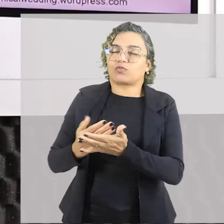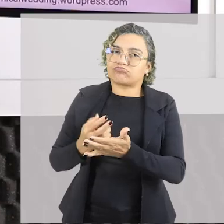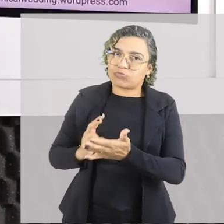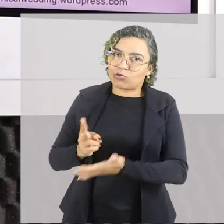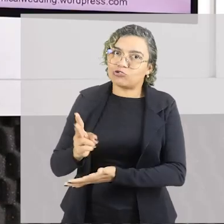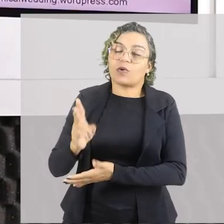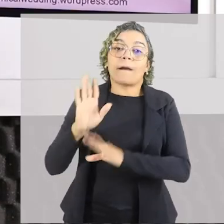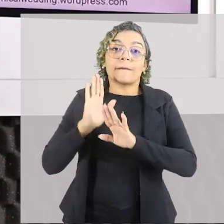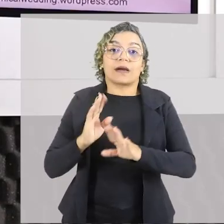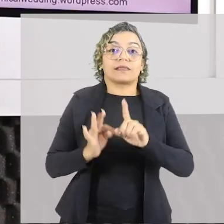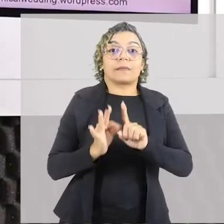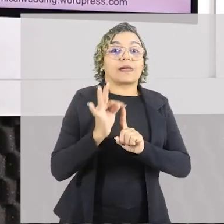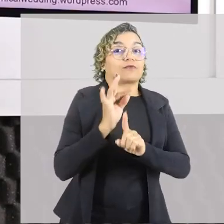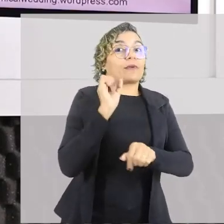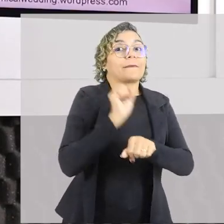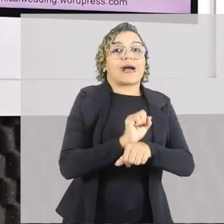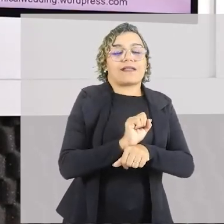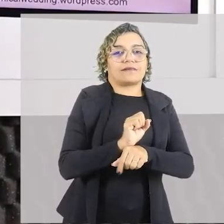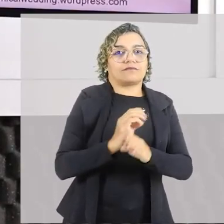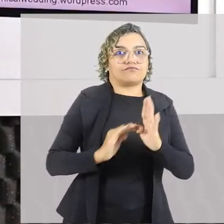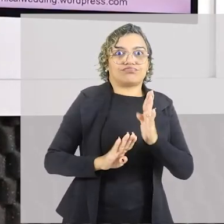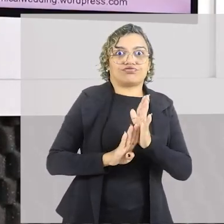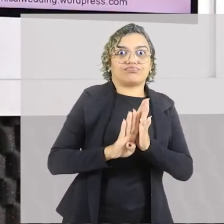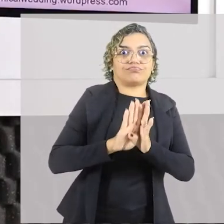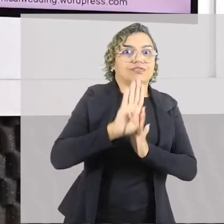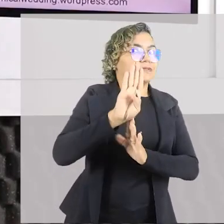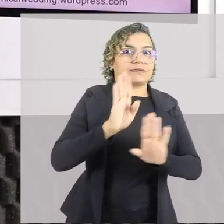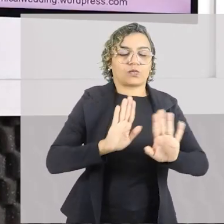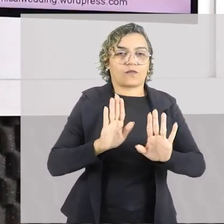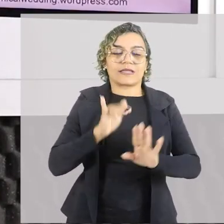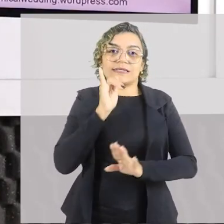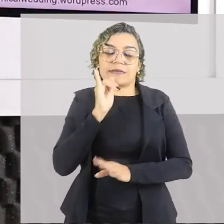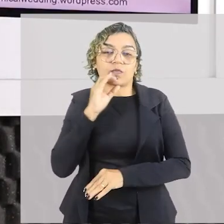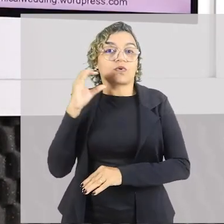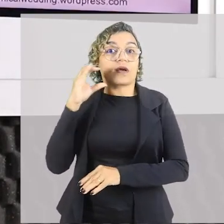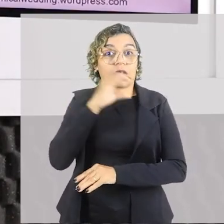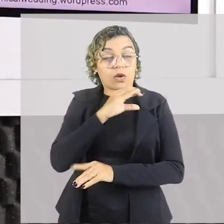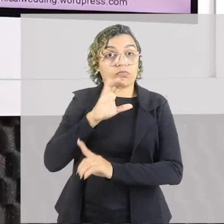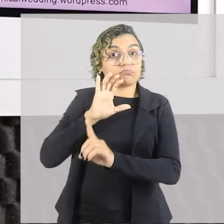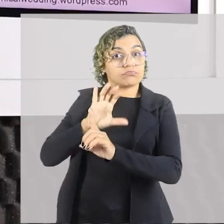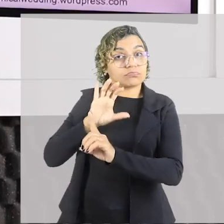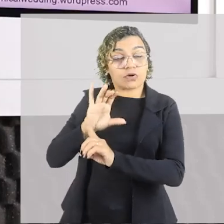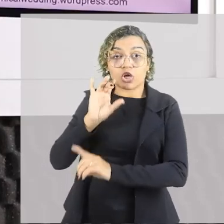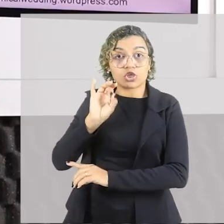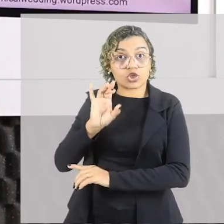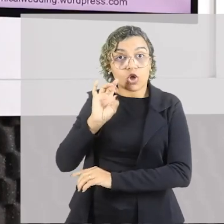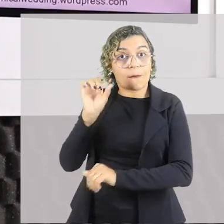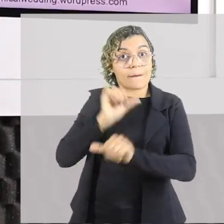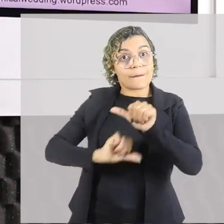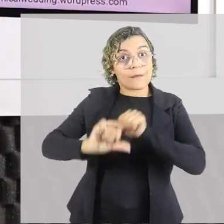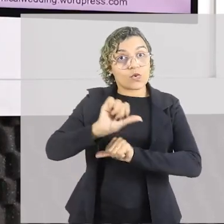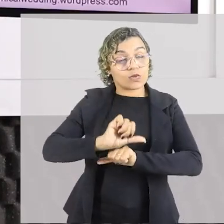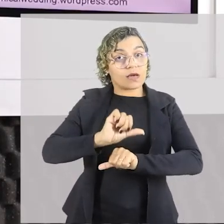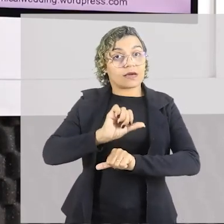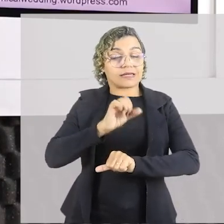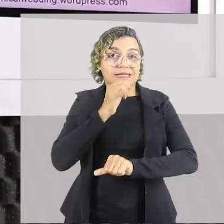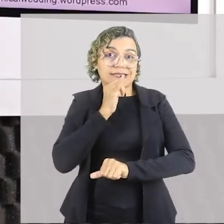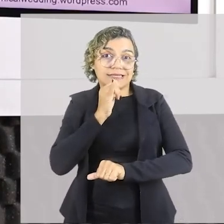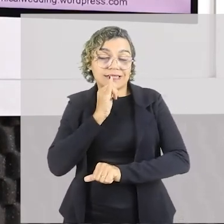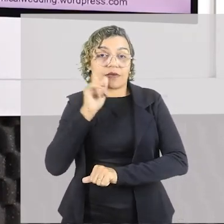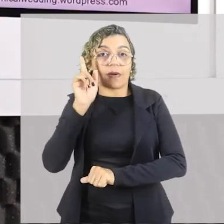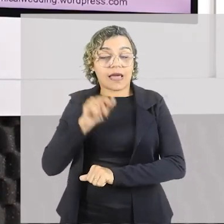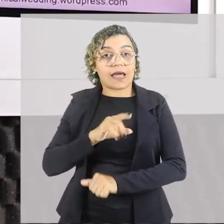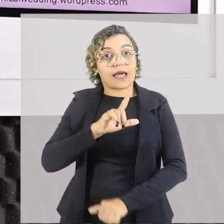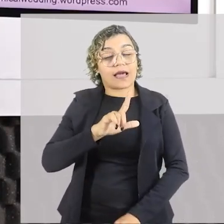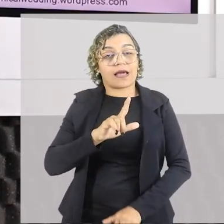temperatura para de aumentar. Todo o calor que eu forneço é só para me mudar de estado. Esse calor é chamado de